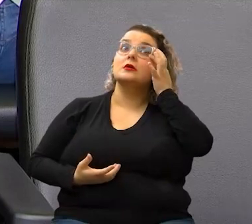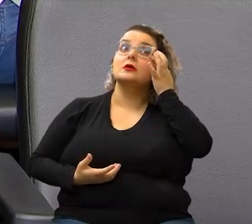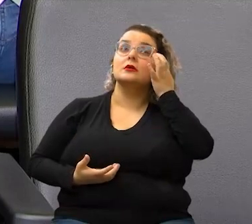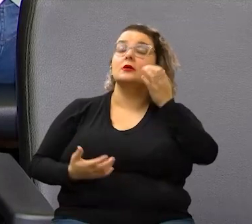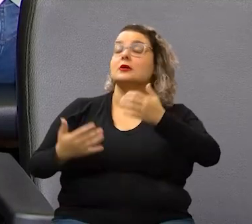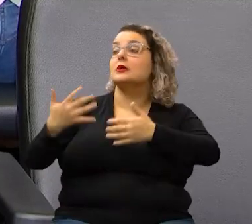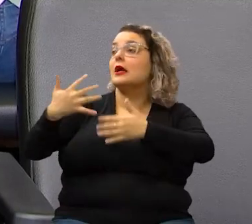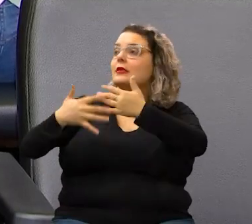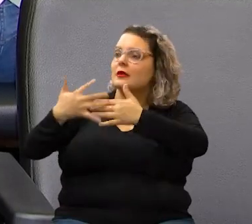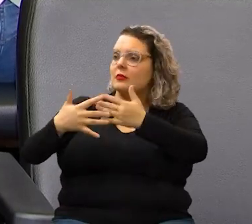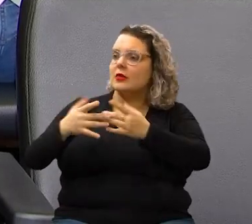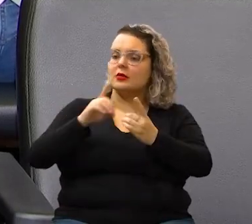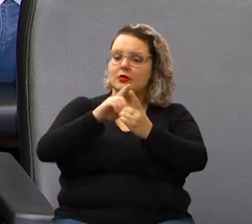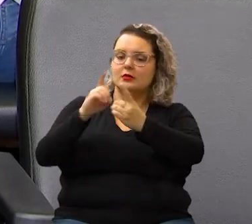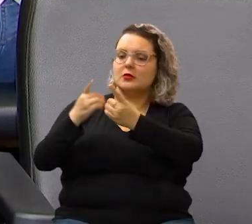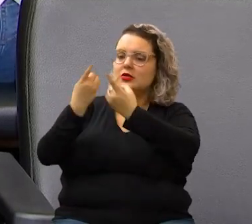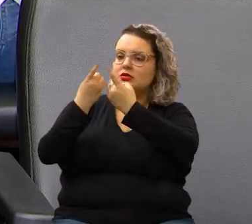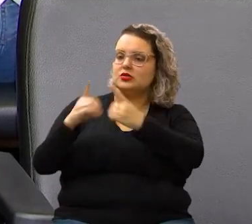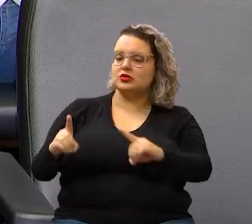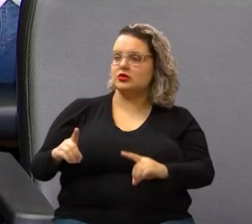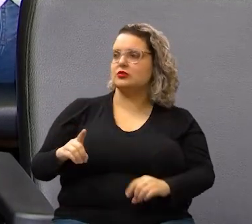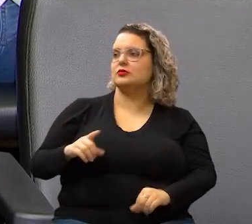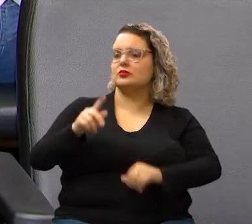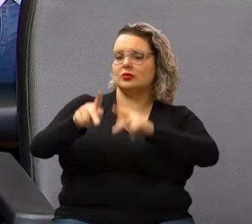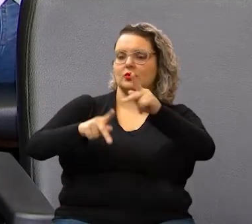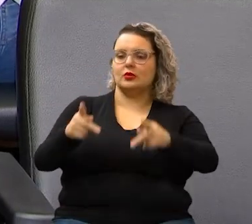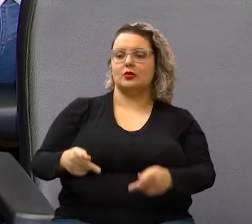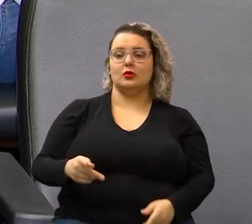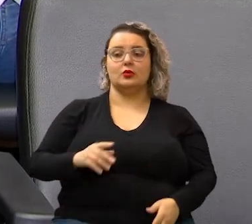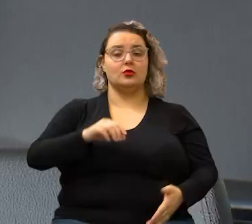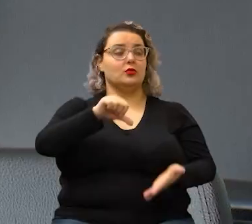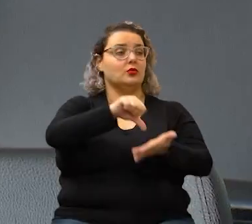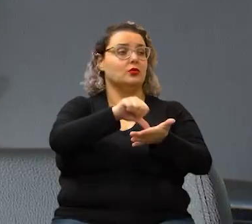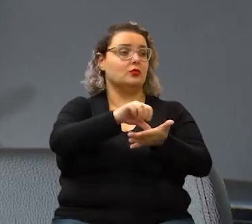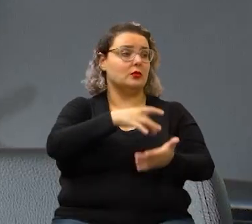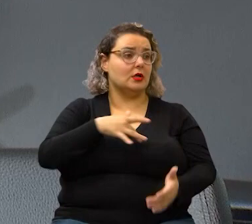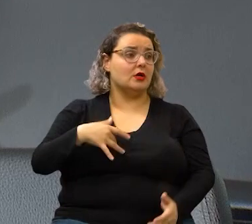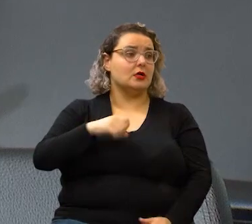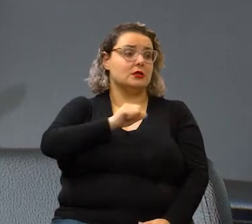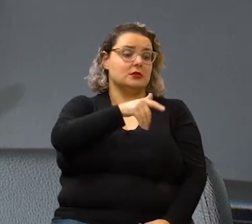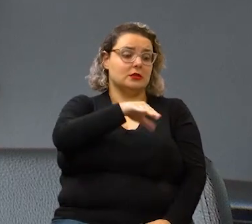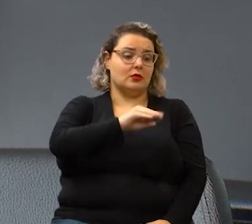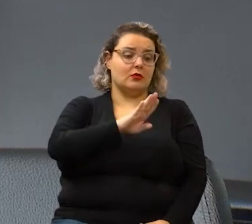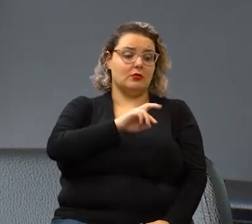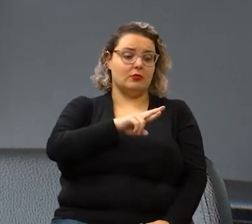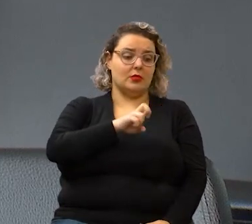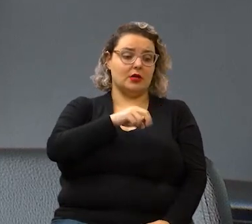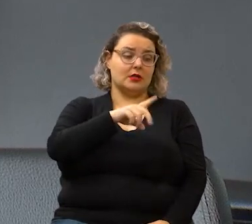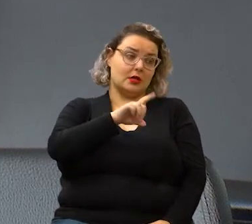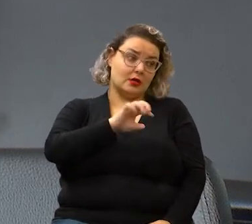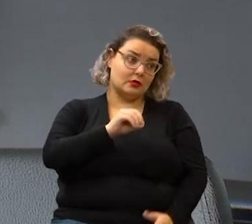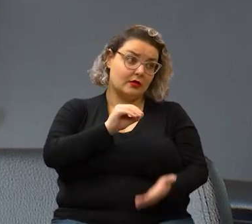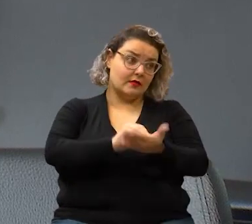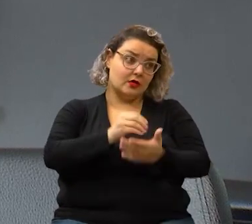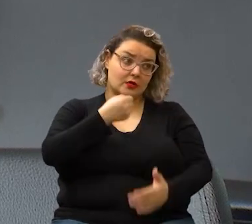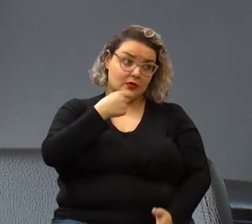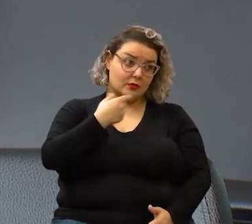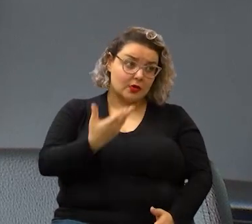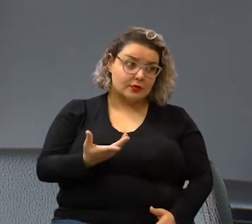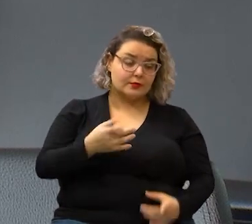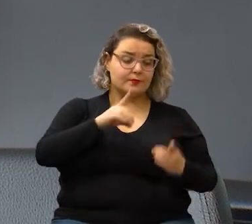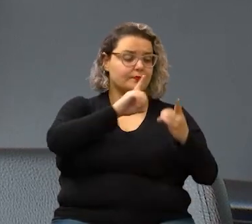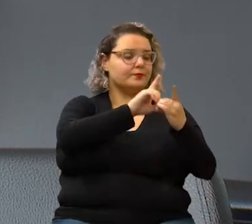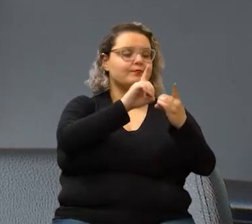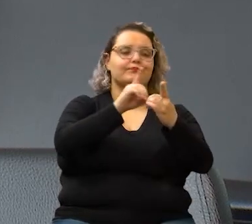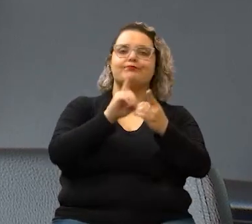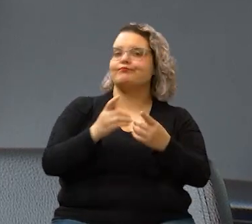o atendimento digno à população? Olha, no postinho de São Bernardo tem muita reclamação na farmácia que está faltando remédio. E